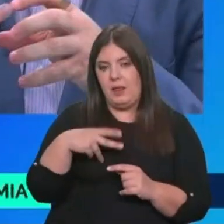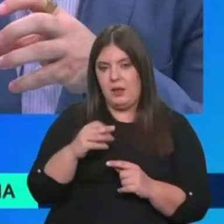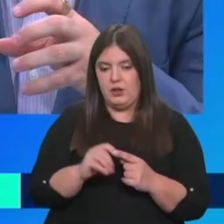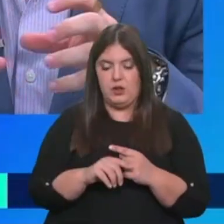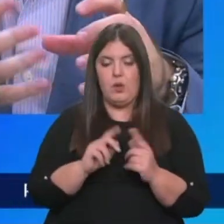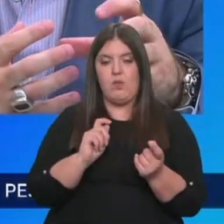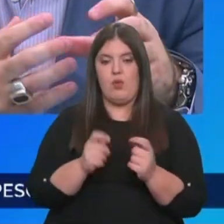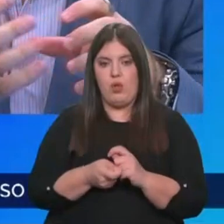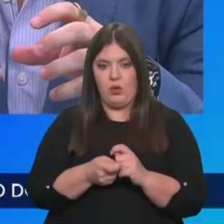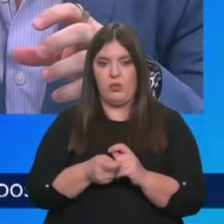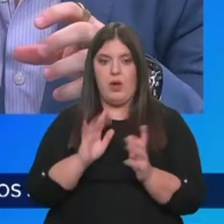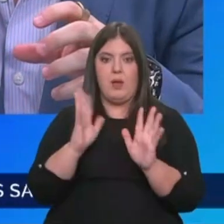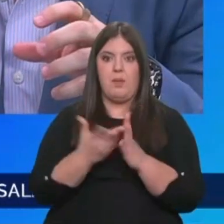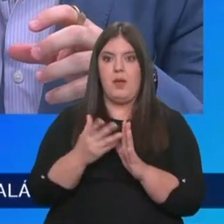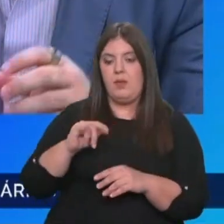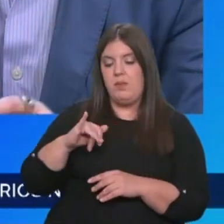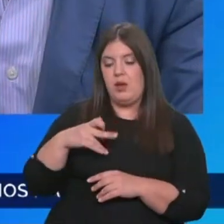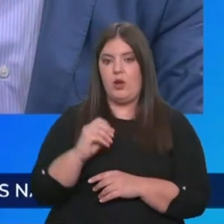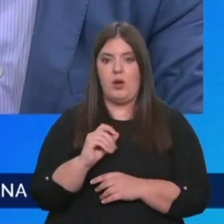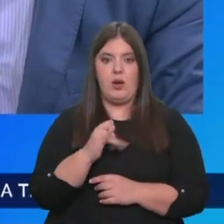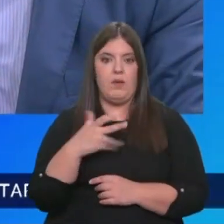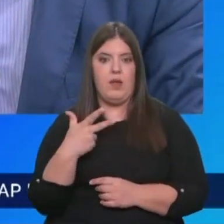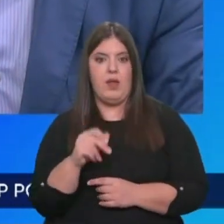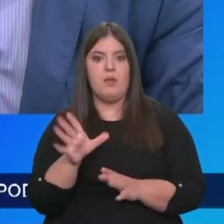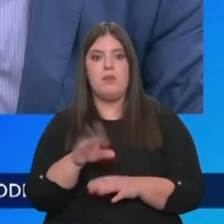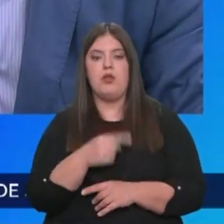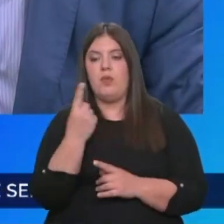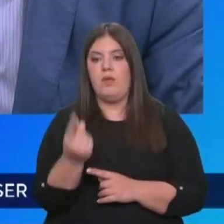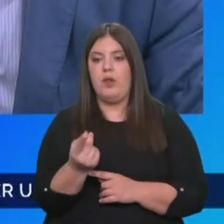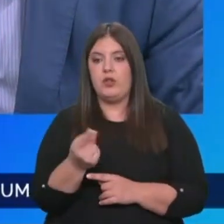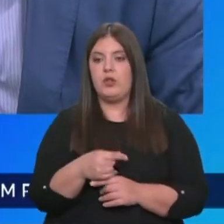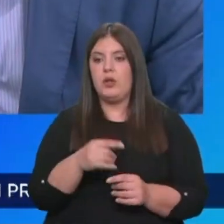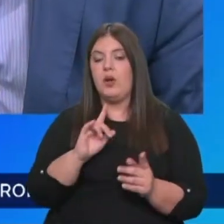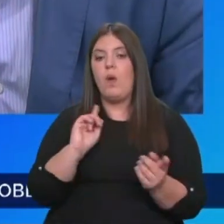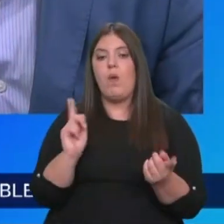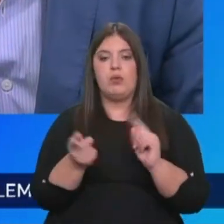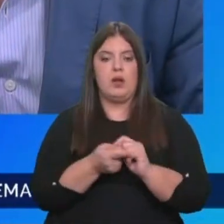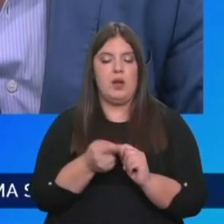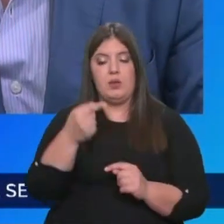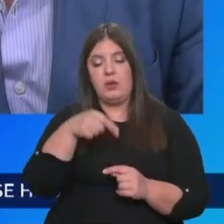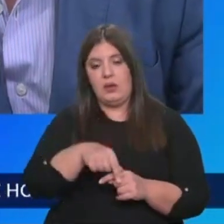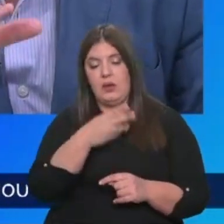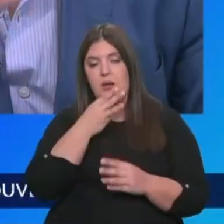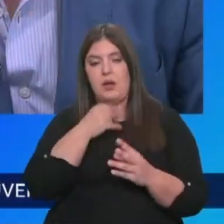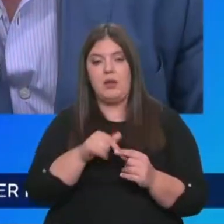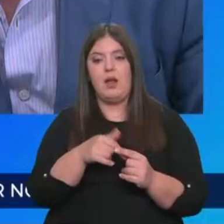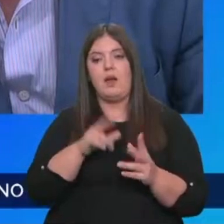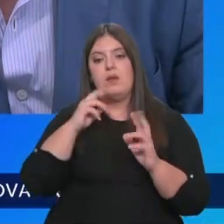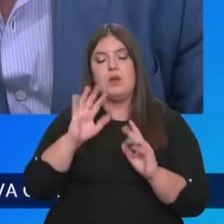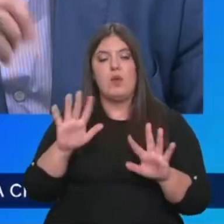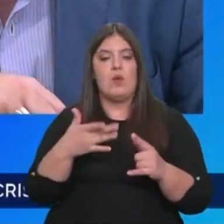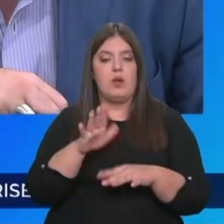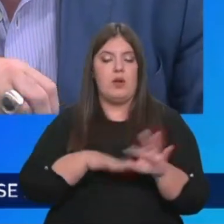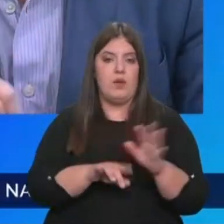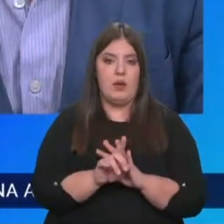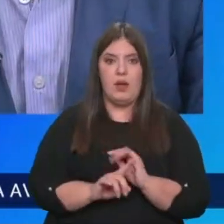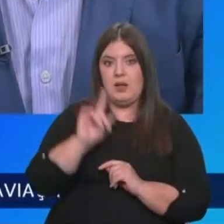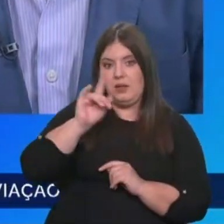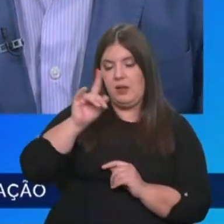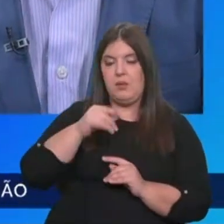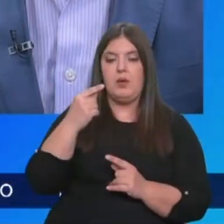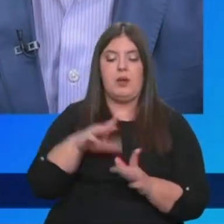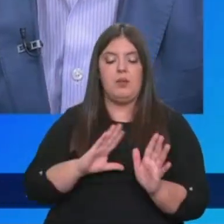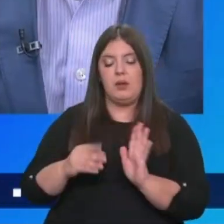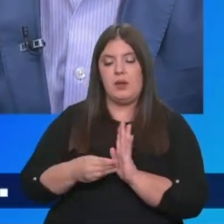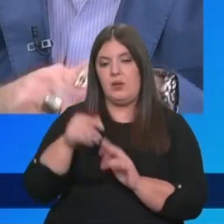se alteram em ambiente de microgravidade. Mais uma vez, contraponto aqui na Terra, qualquer investigação feita nesta área lá em cima tem implicações